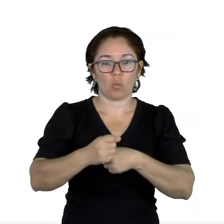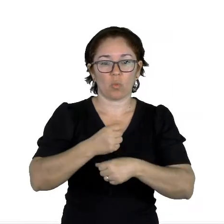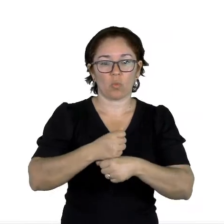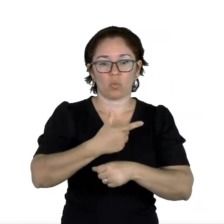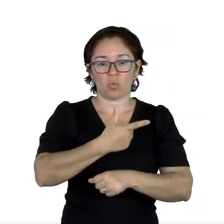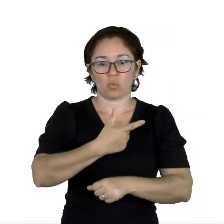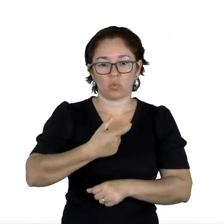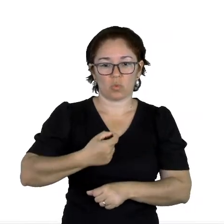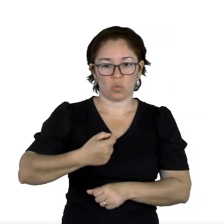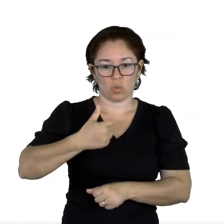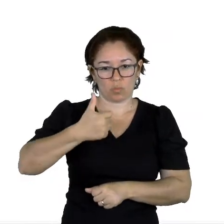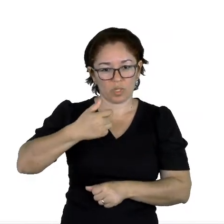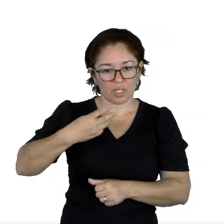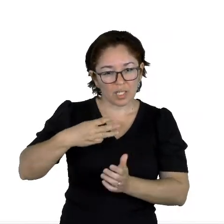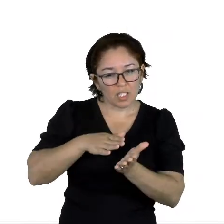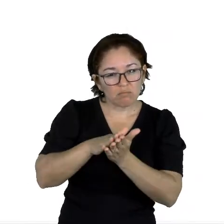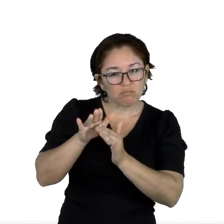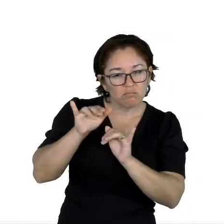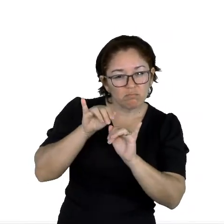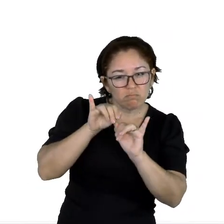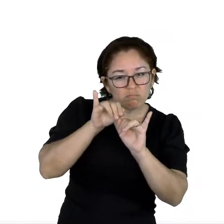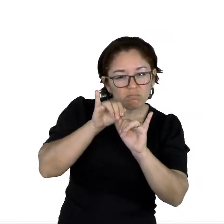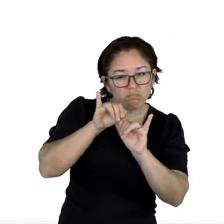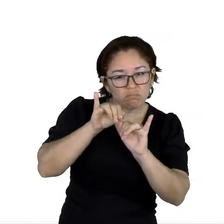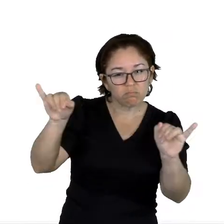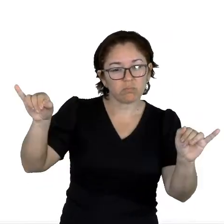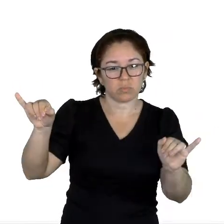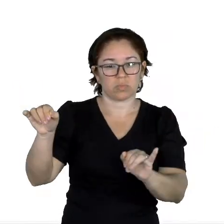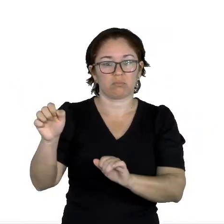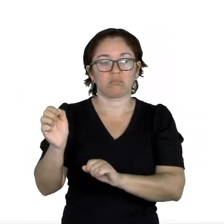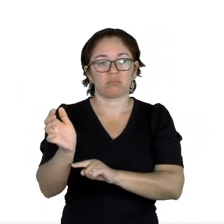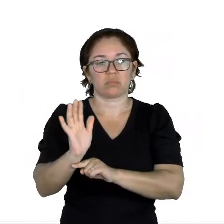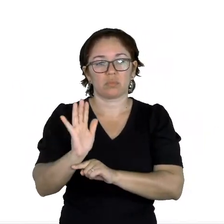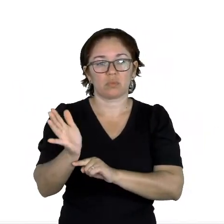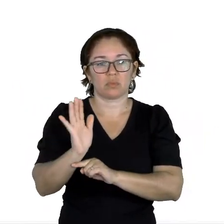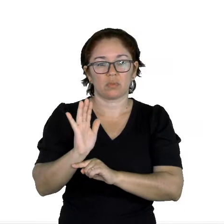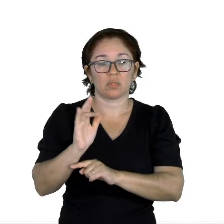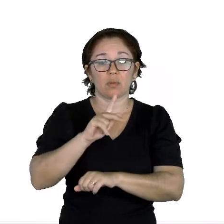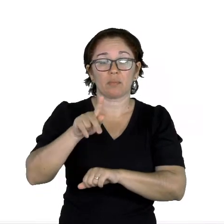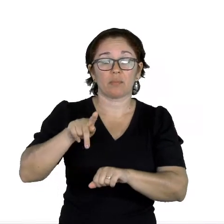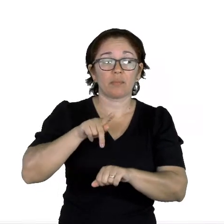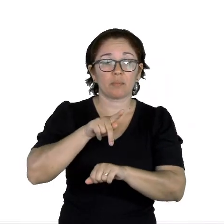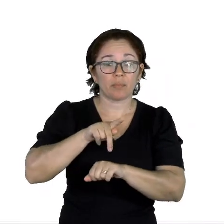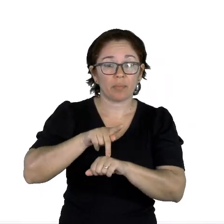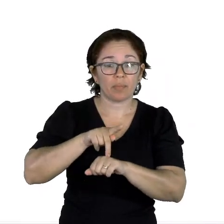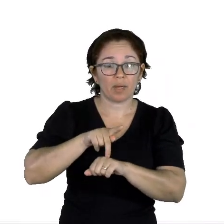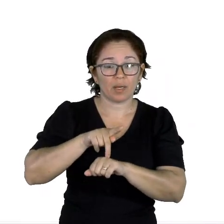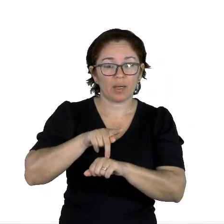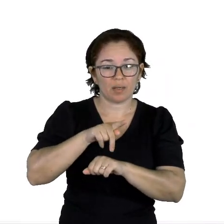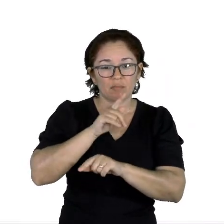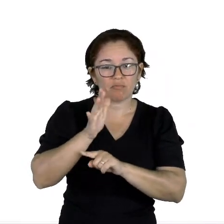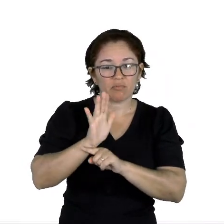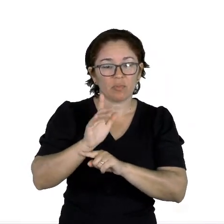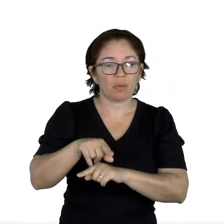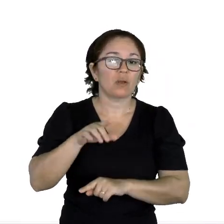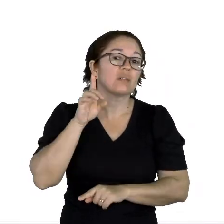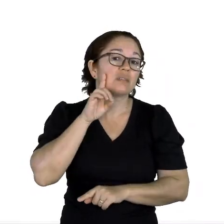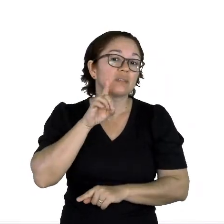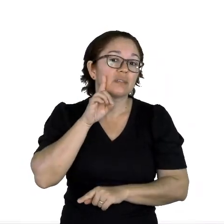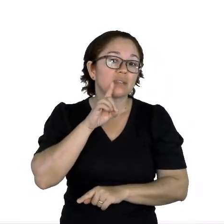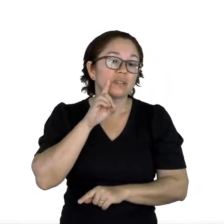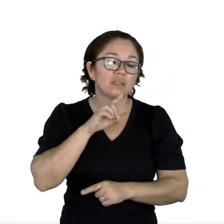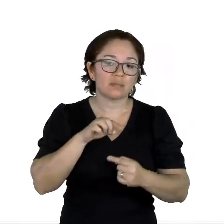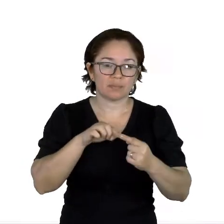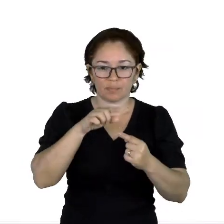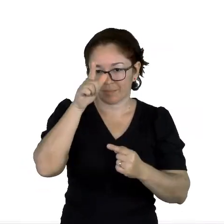de publicação desse filme foi 2013, de lançamento do filme. O país de origem é os Estados Unidos, na Alemanha. A indicação